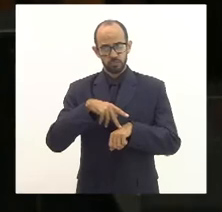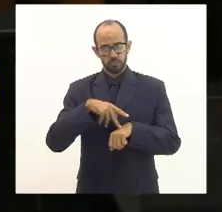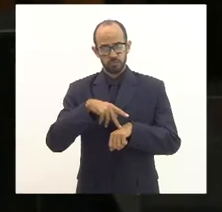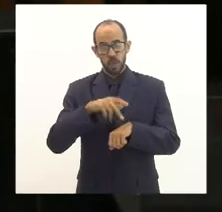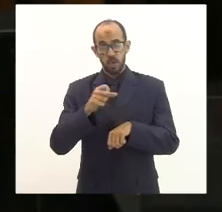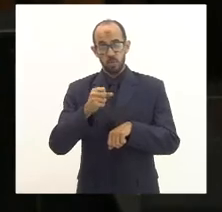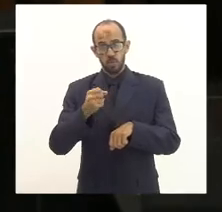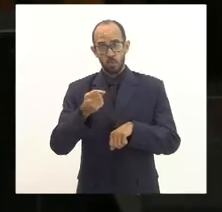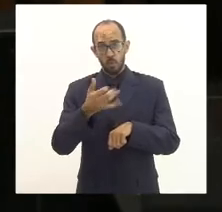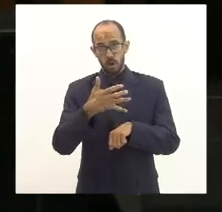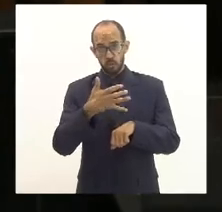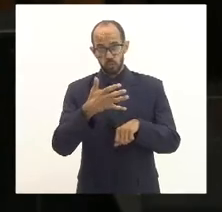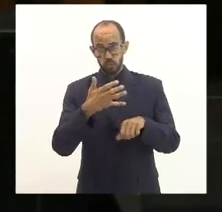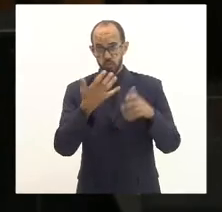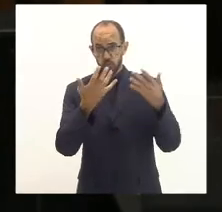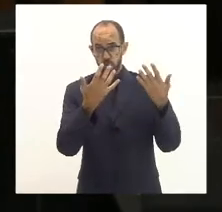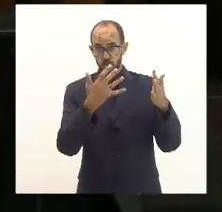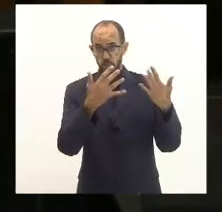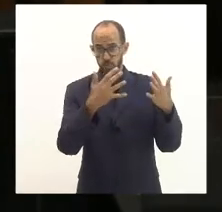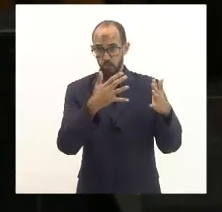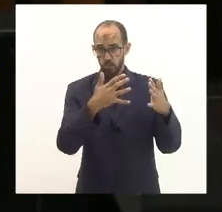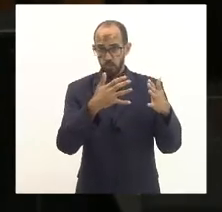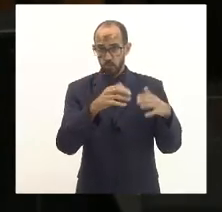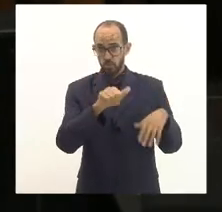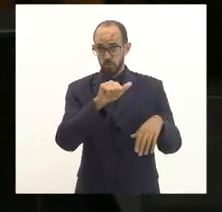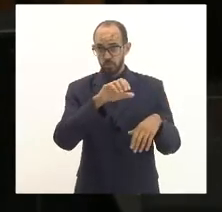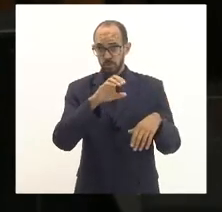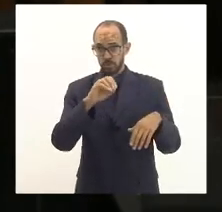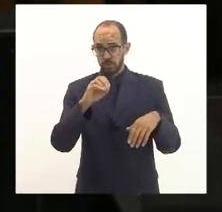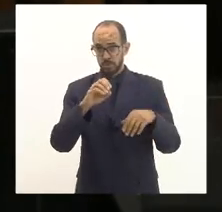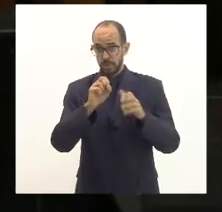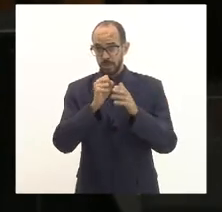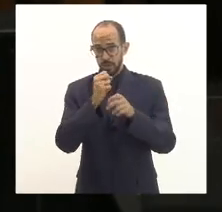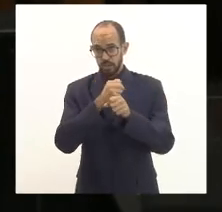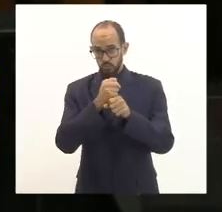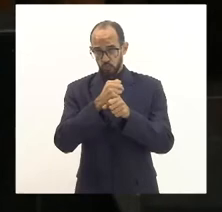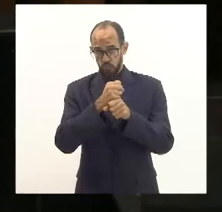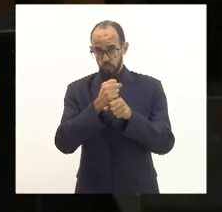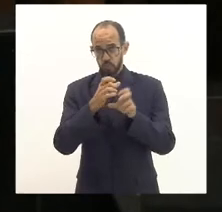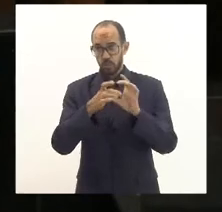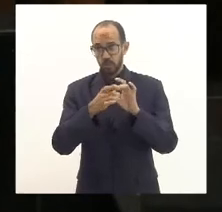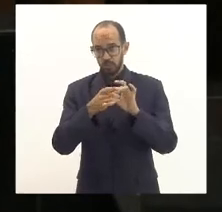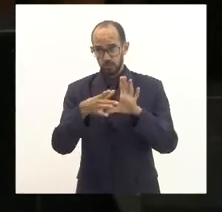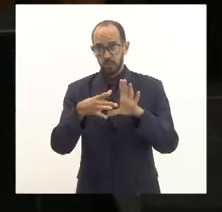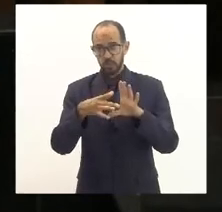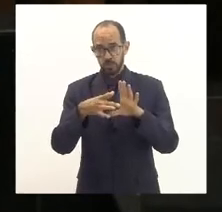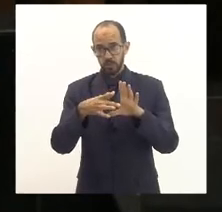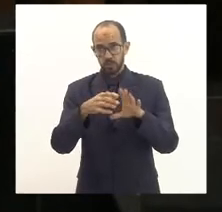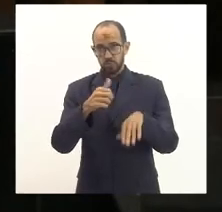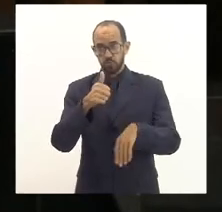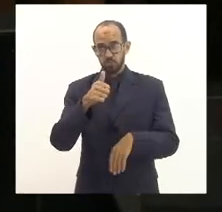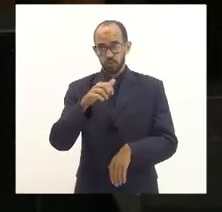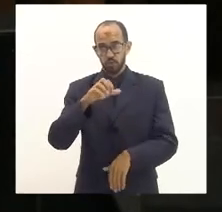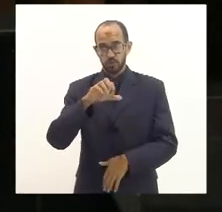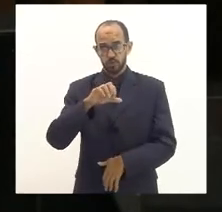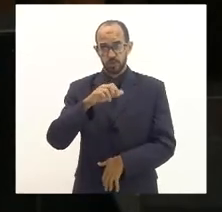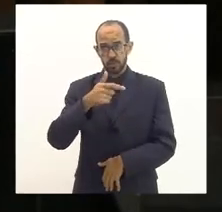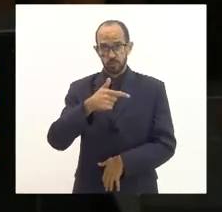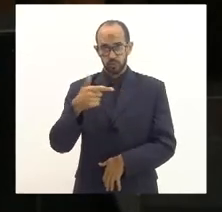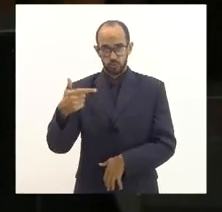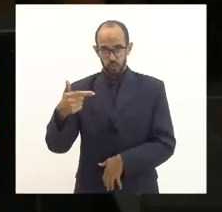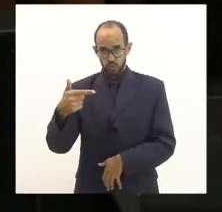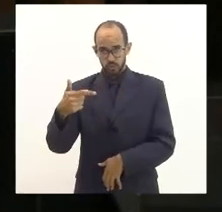se comemorou o centenário da Independência chora Presidente e 1922